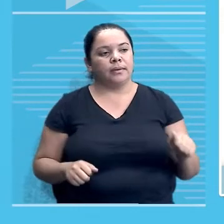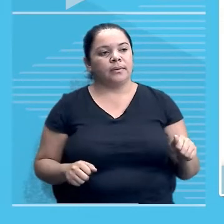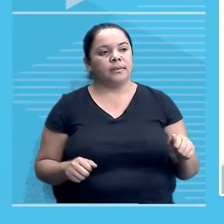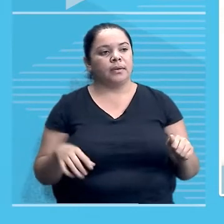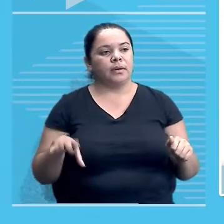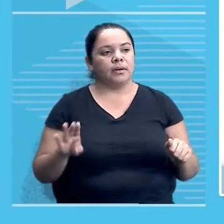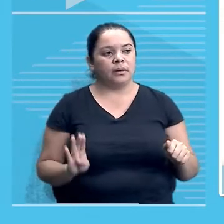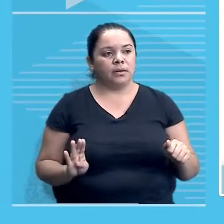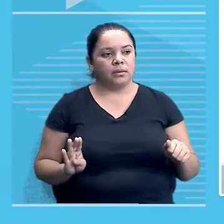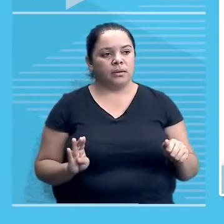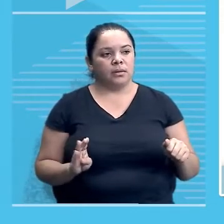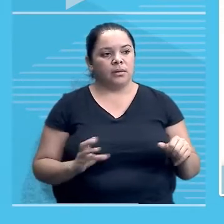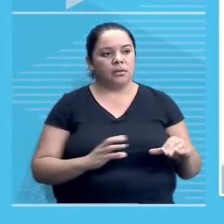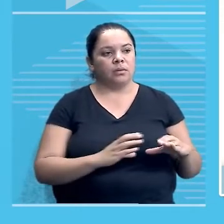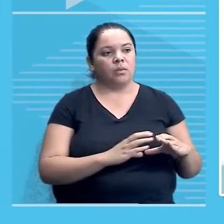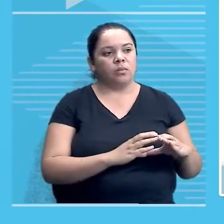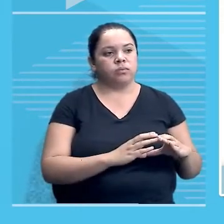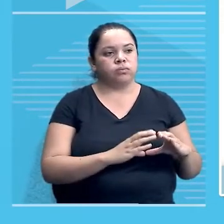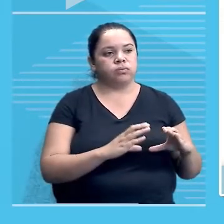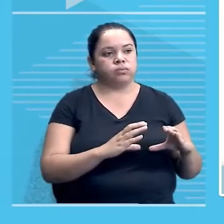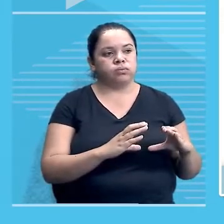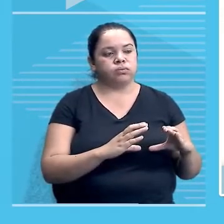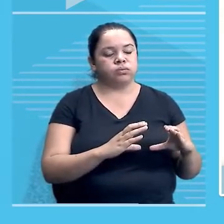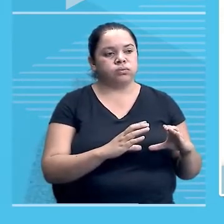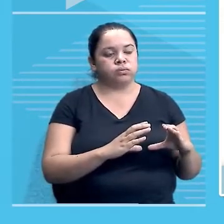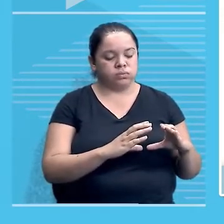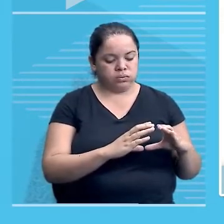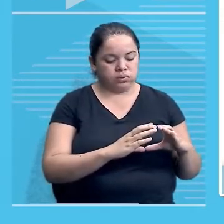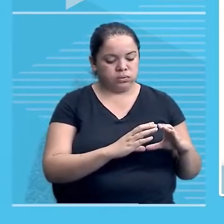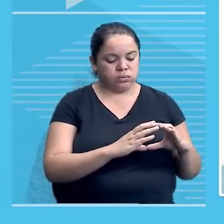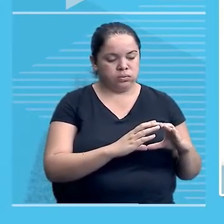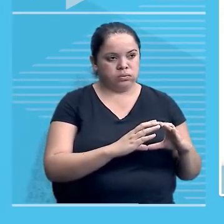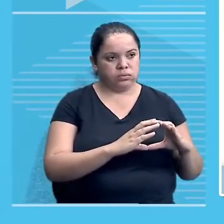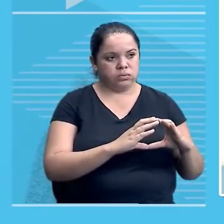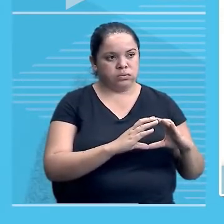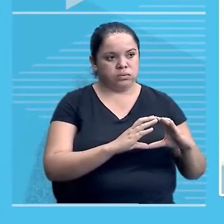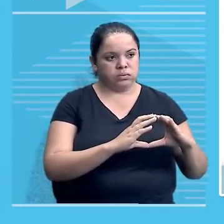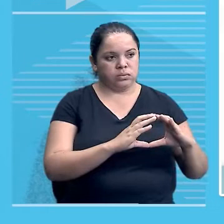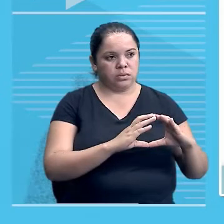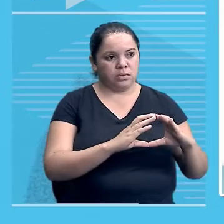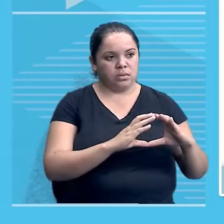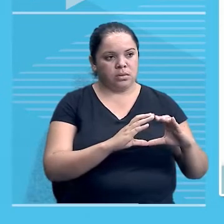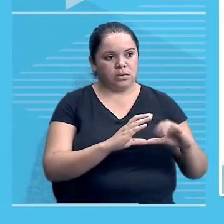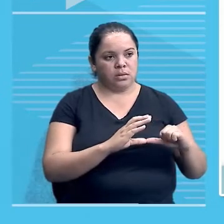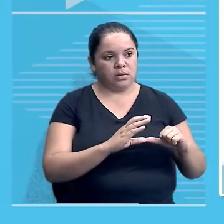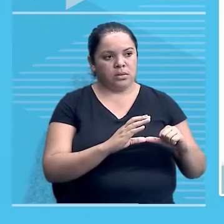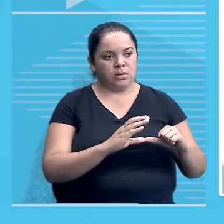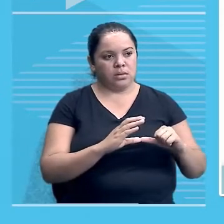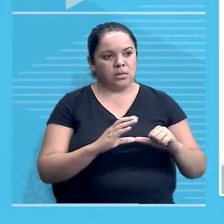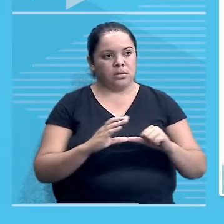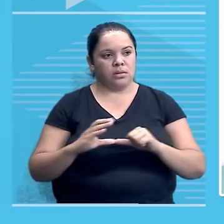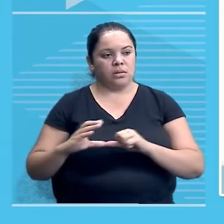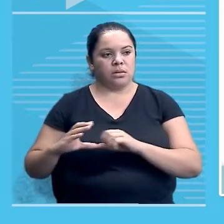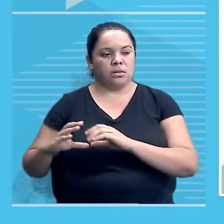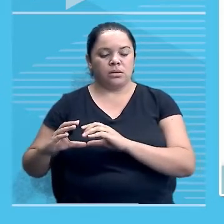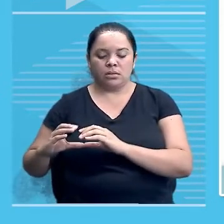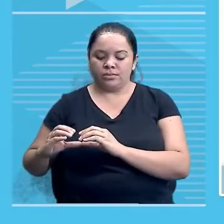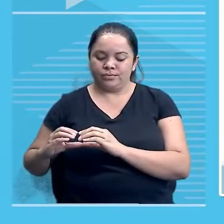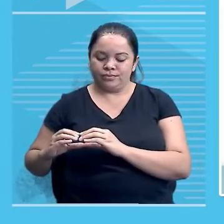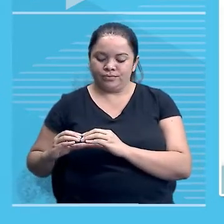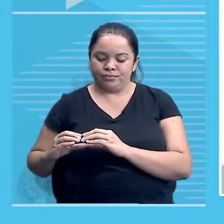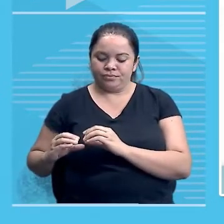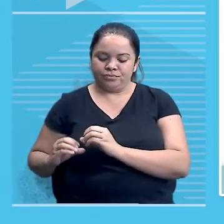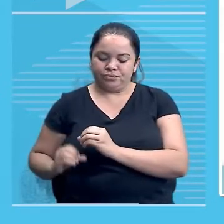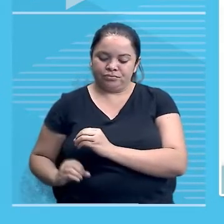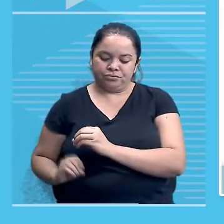maior do que a esfera B. Então, você tem aqui, ó, calor